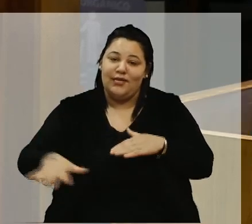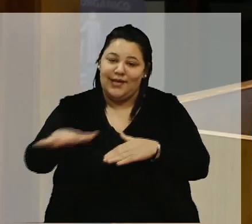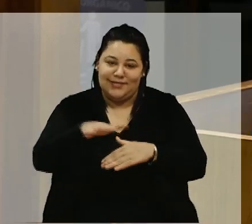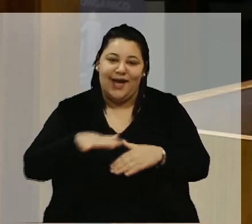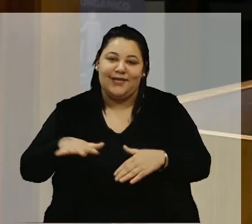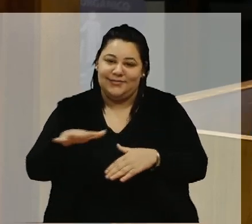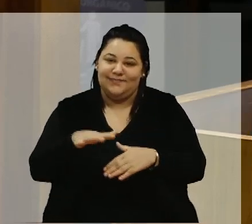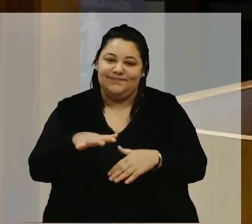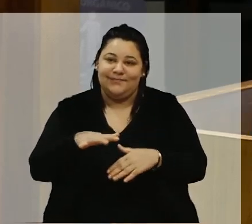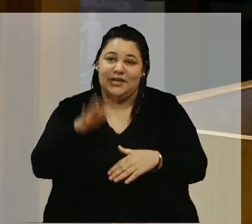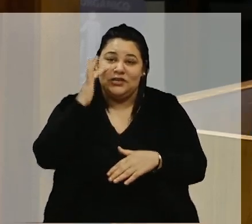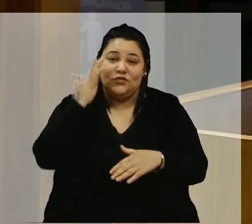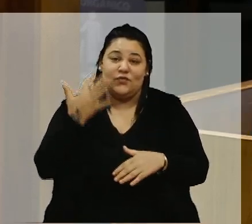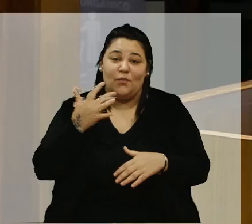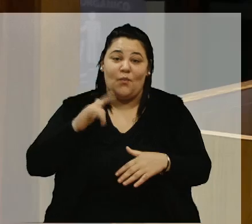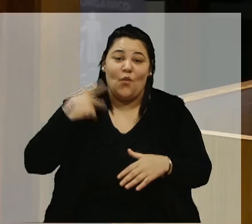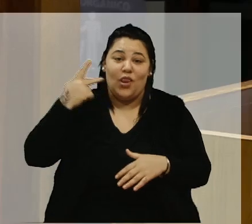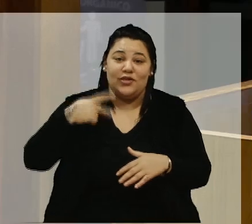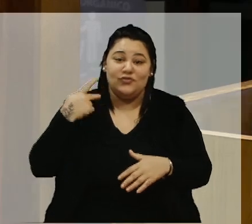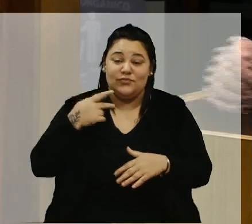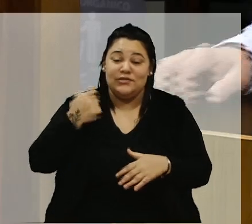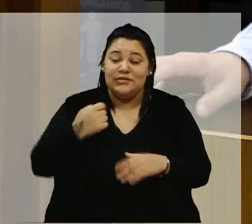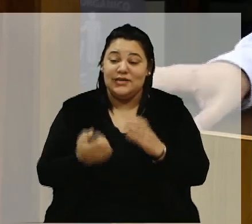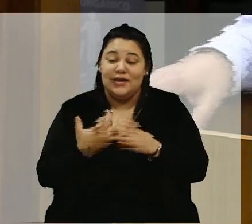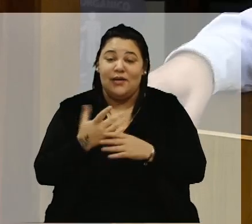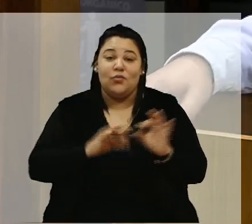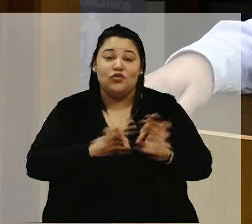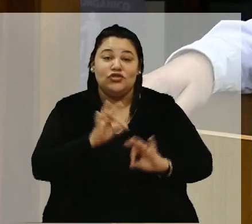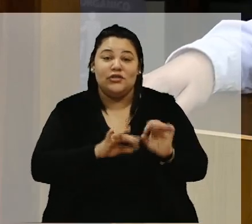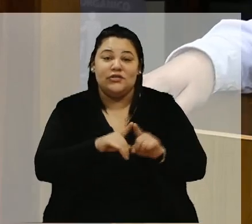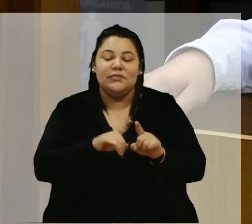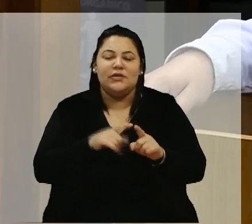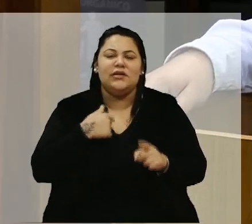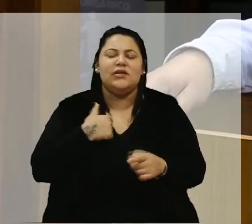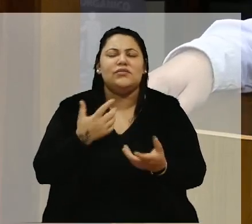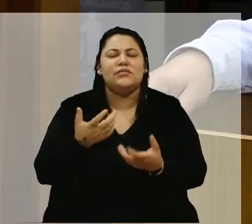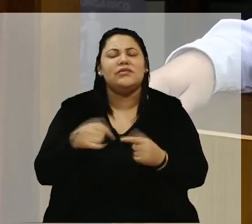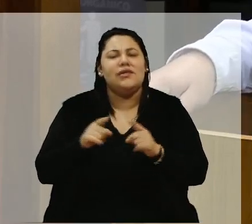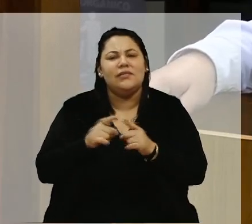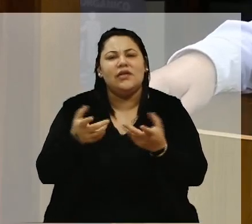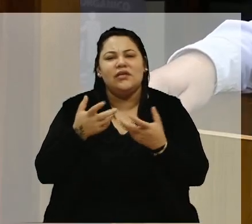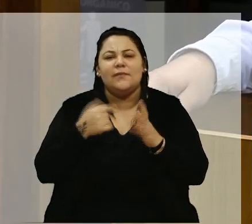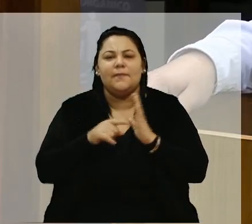decisão política, projeto. Eu gostaria de perguntar,